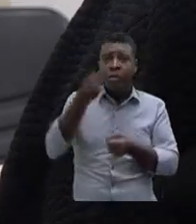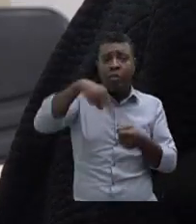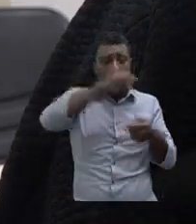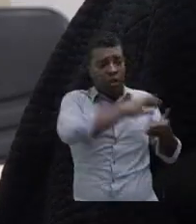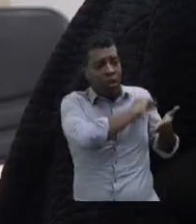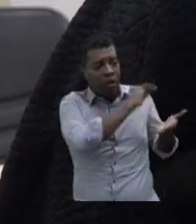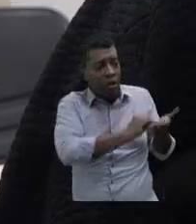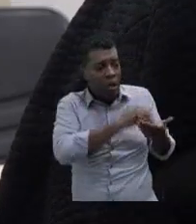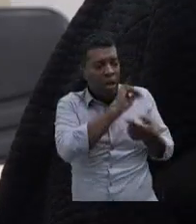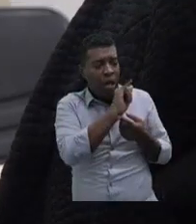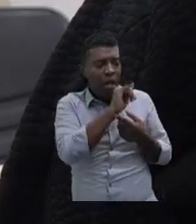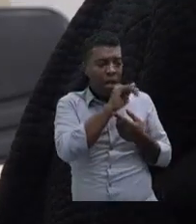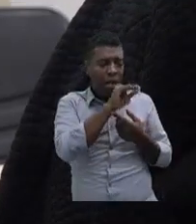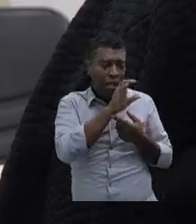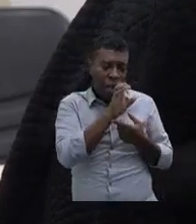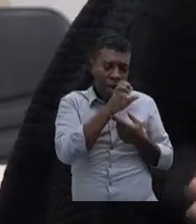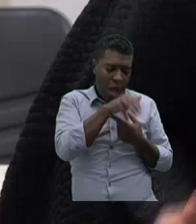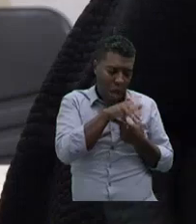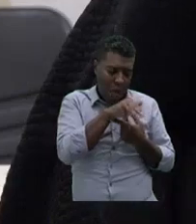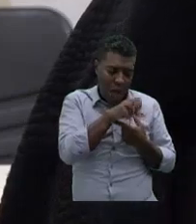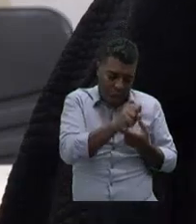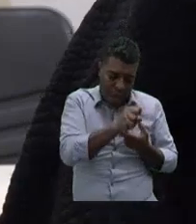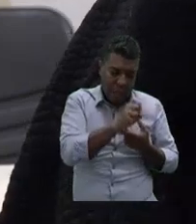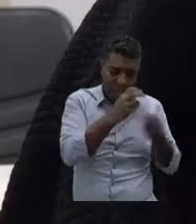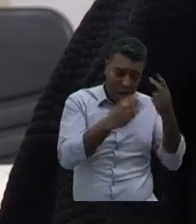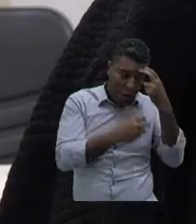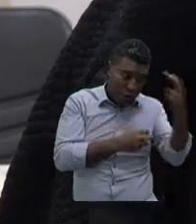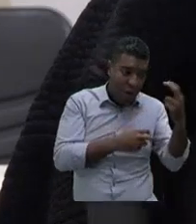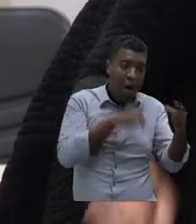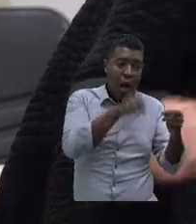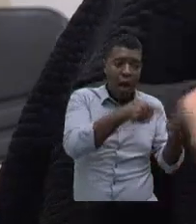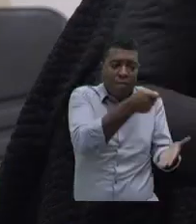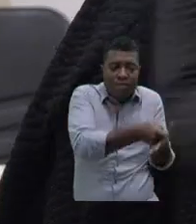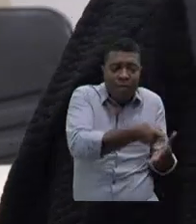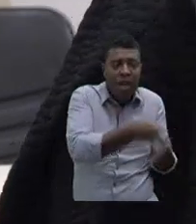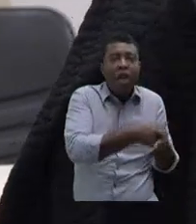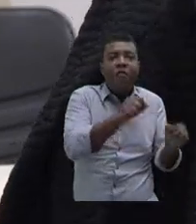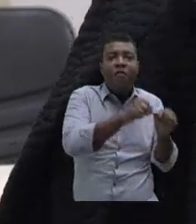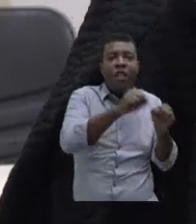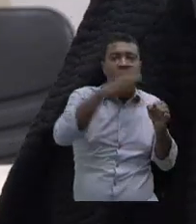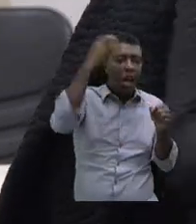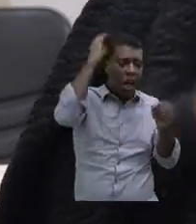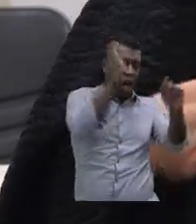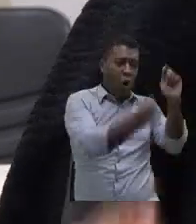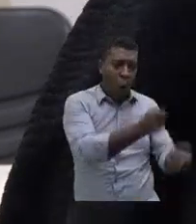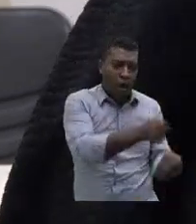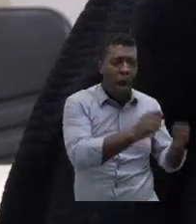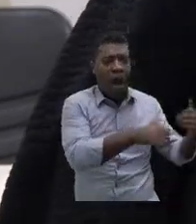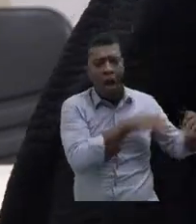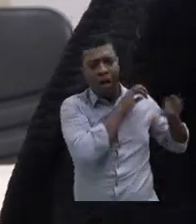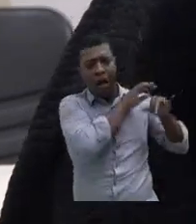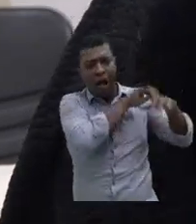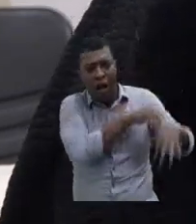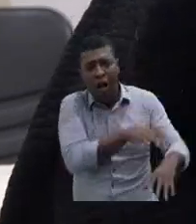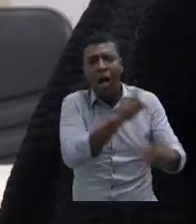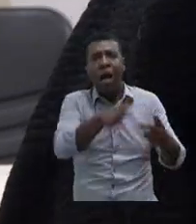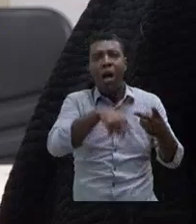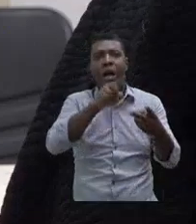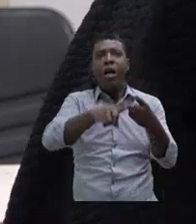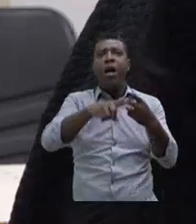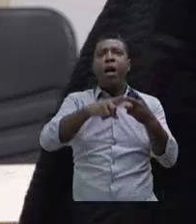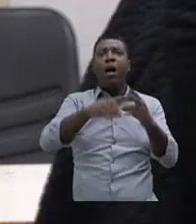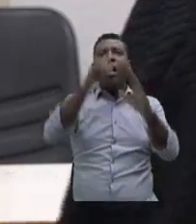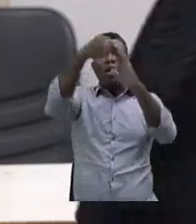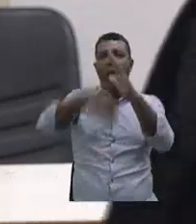Cultural a obrigatoriedade de fazer as congadas, os terreiros e os povos tradicionais indígenas. Sabe